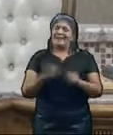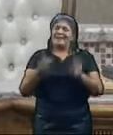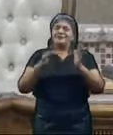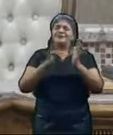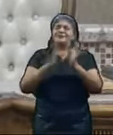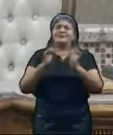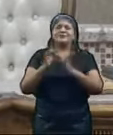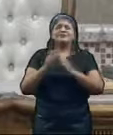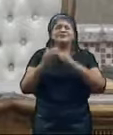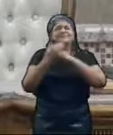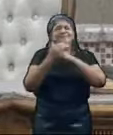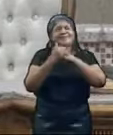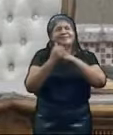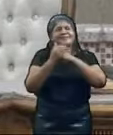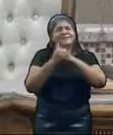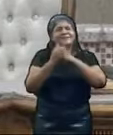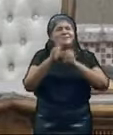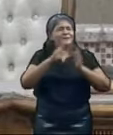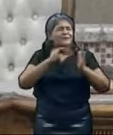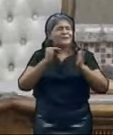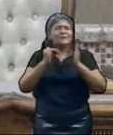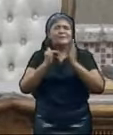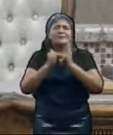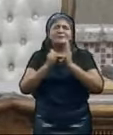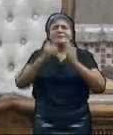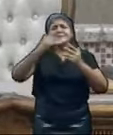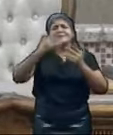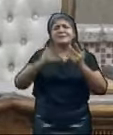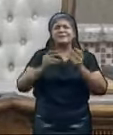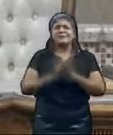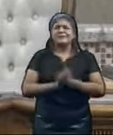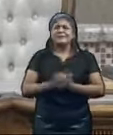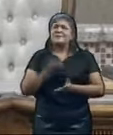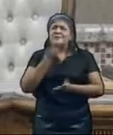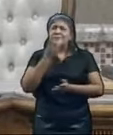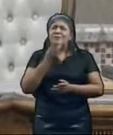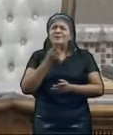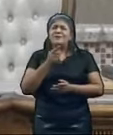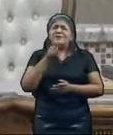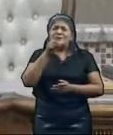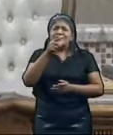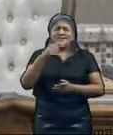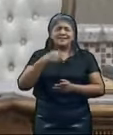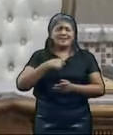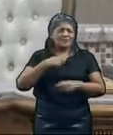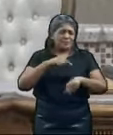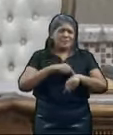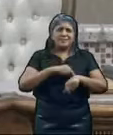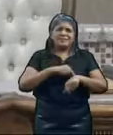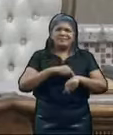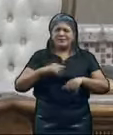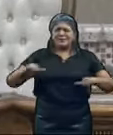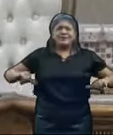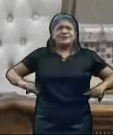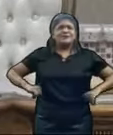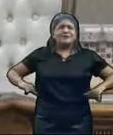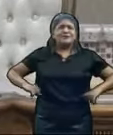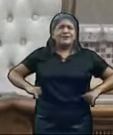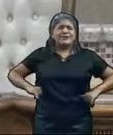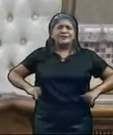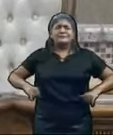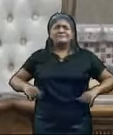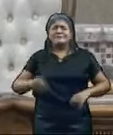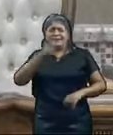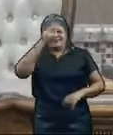sofrimento faz parte da vida humana mas não é sofrimento não eu tava dando um sofrendo específico aqueles que sofrem perseguição